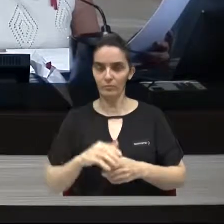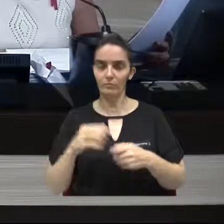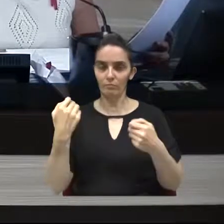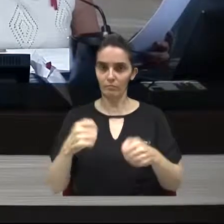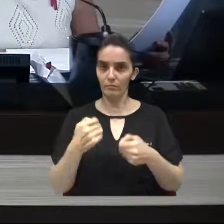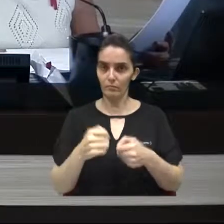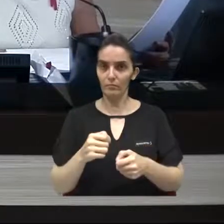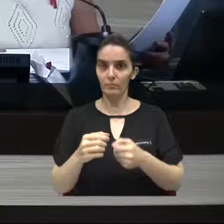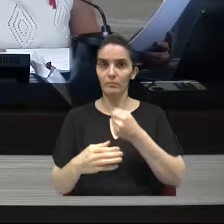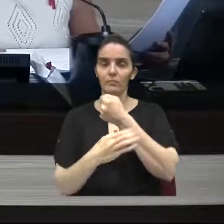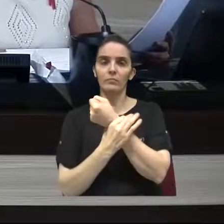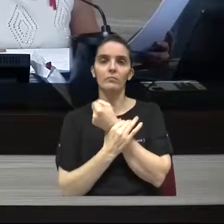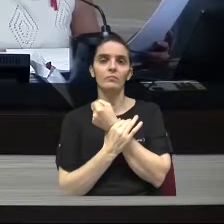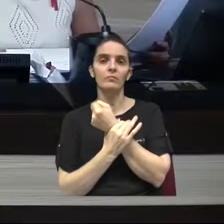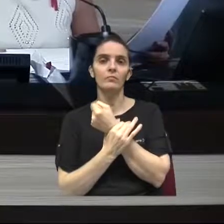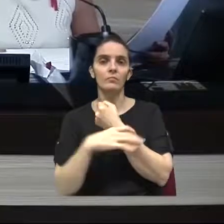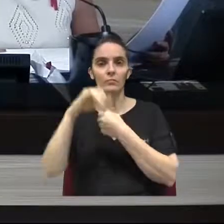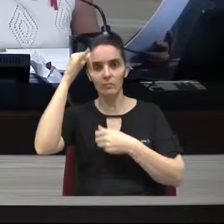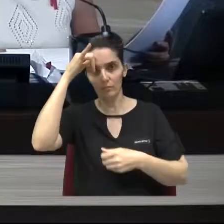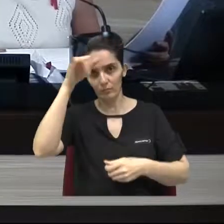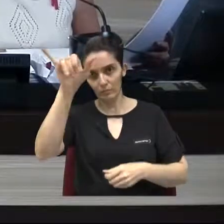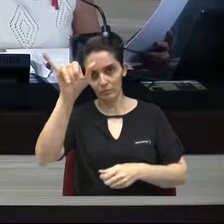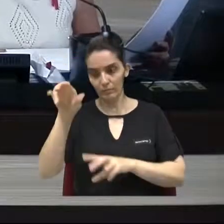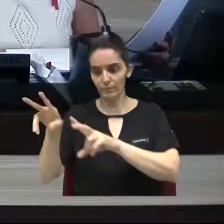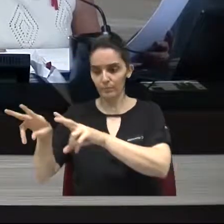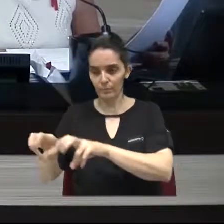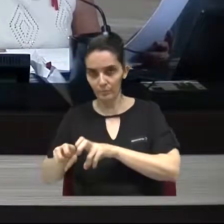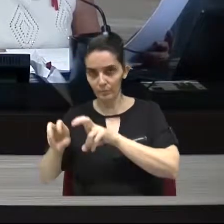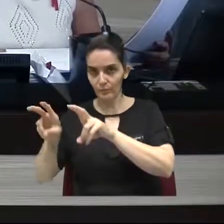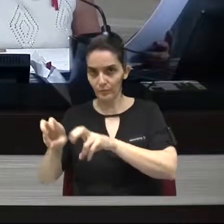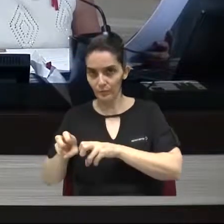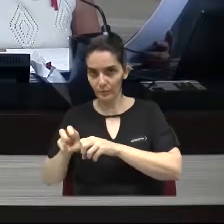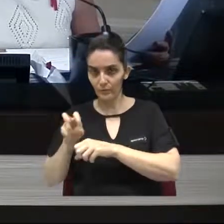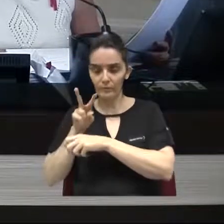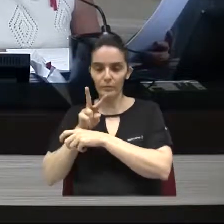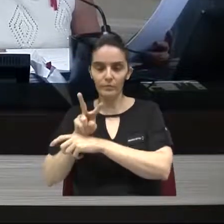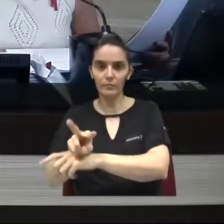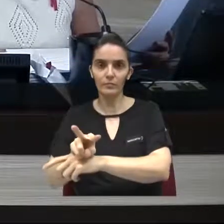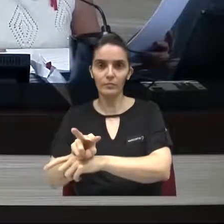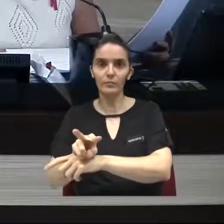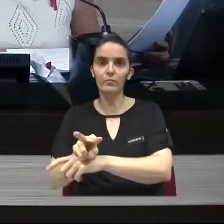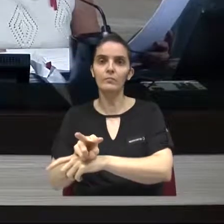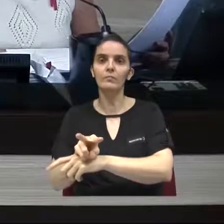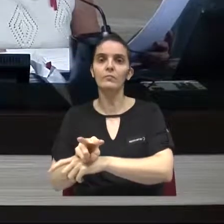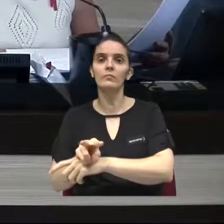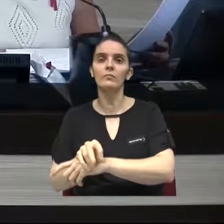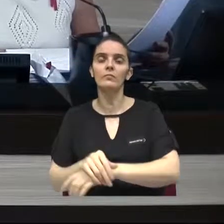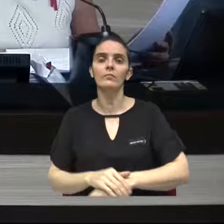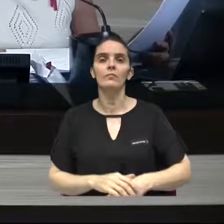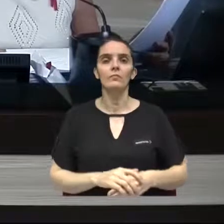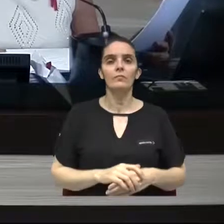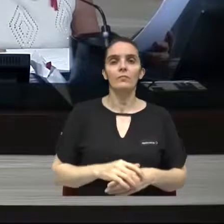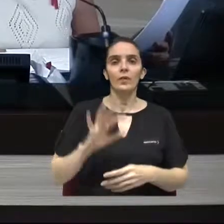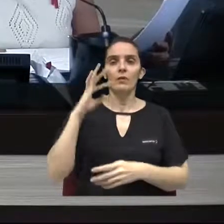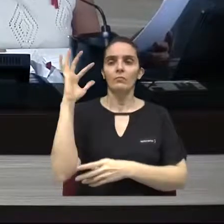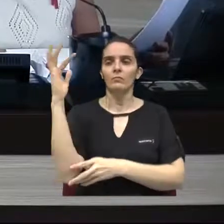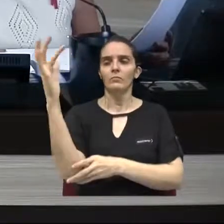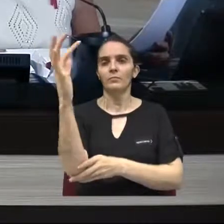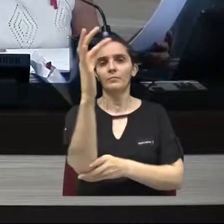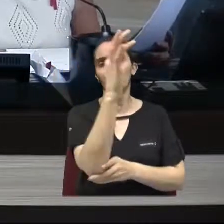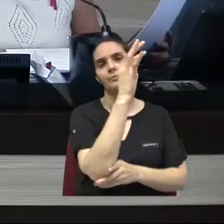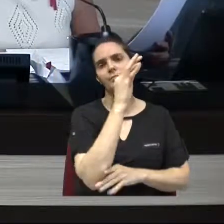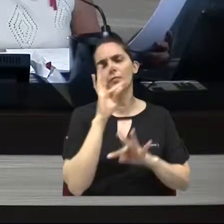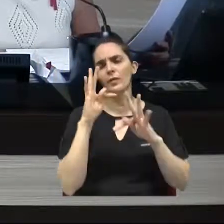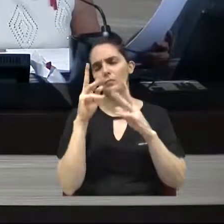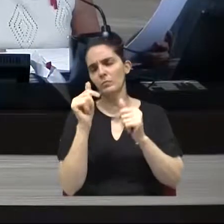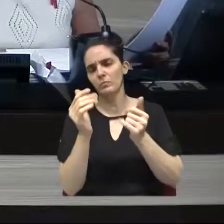proporcionar segurança preventiva na área rural, a preservação e a manutenção do ambiente ecologicamente equilibrado em todas